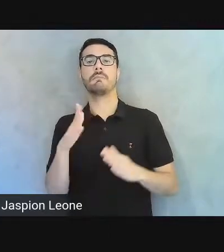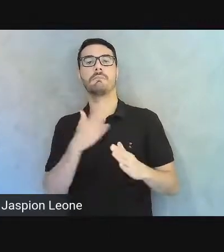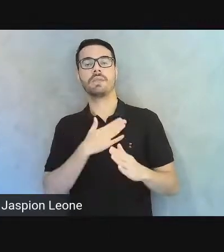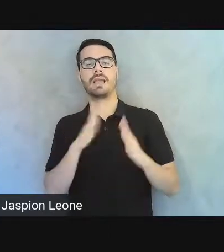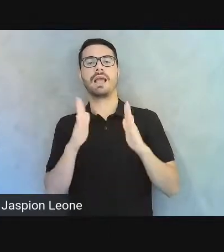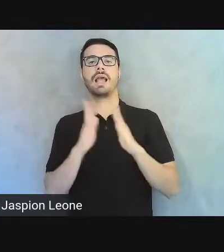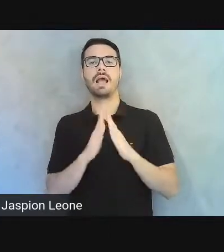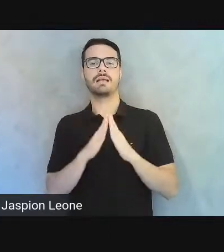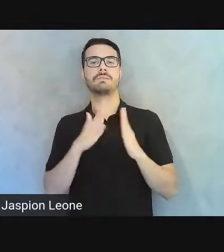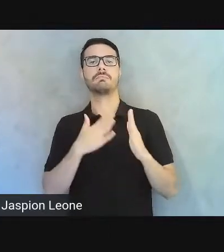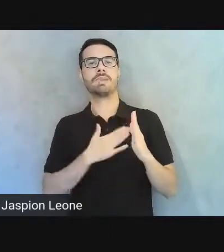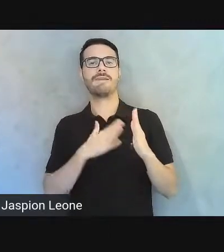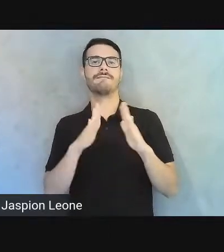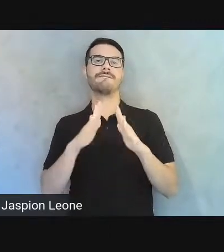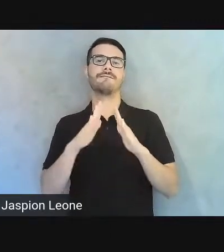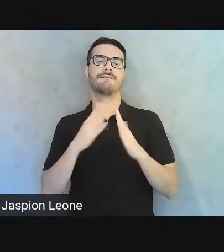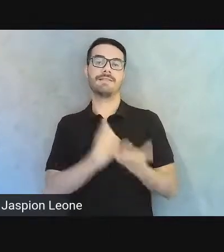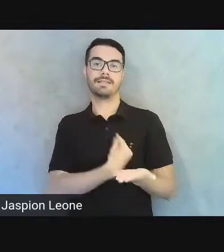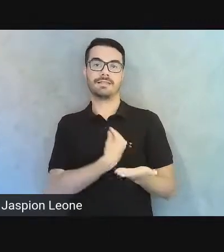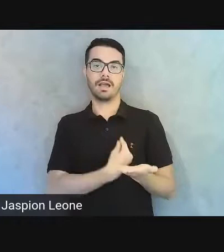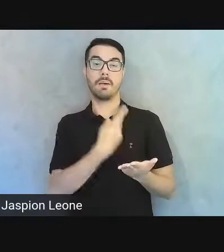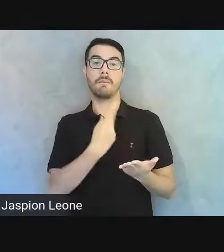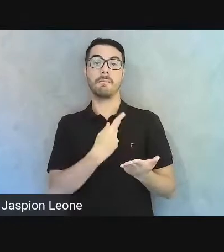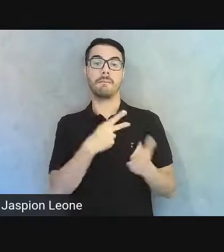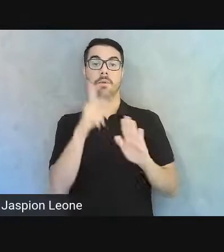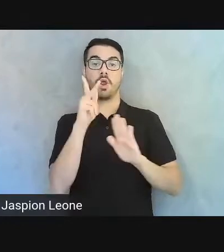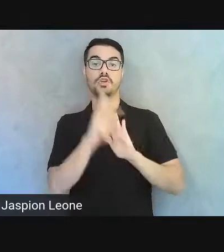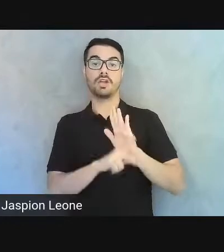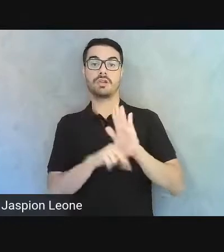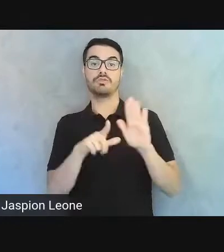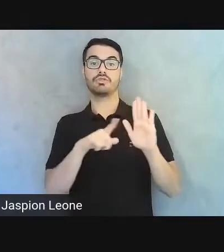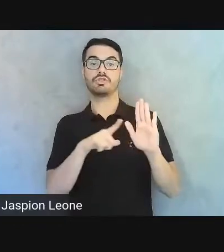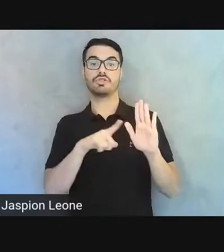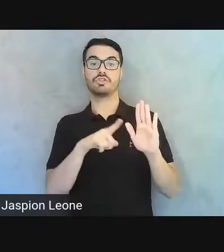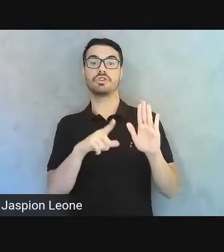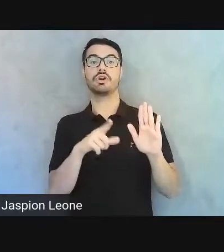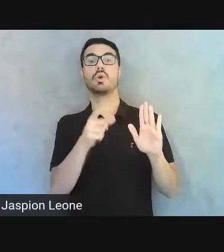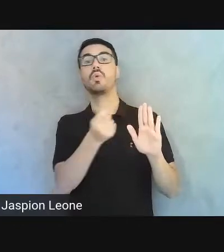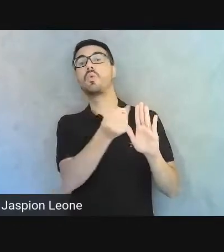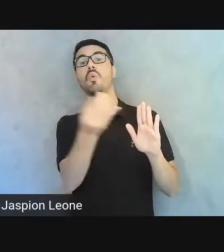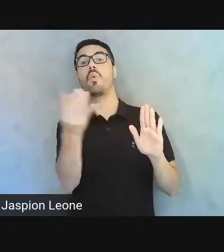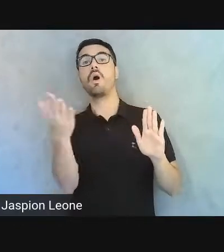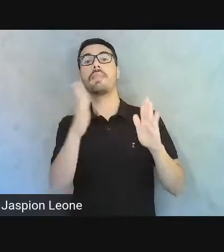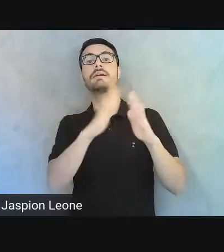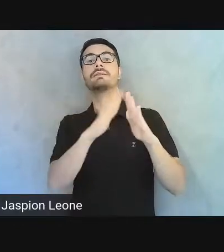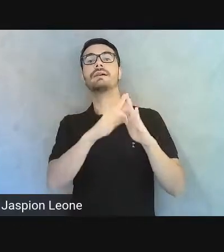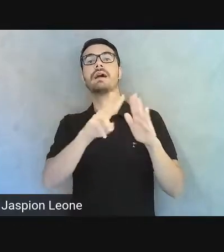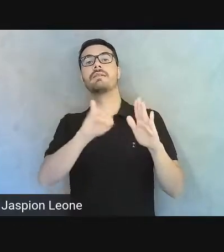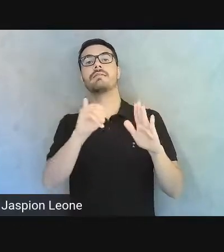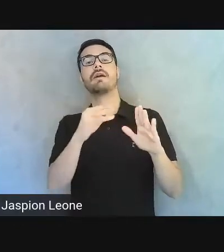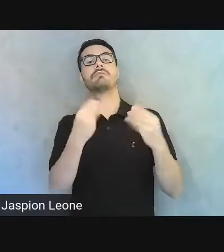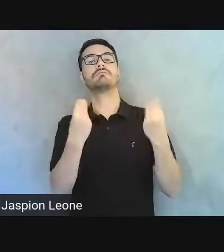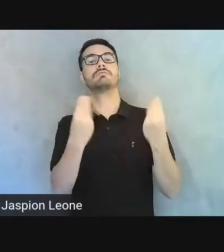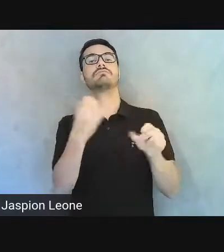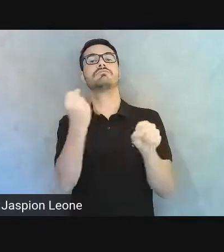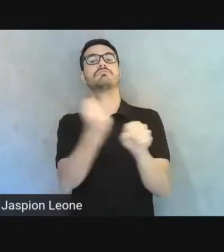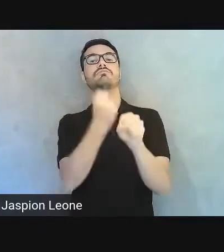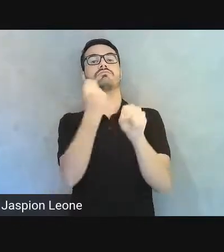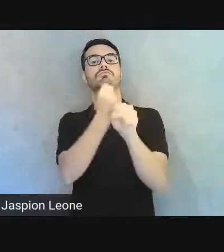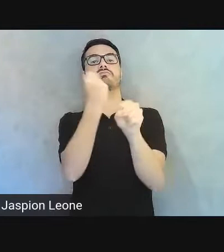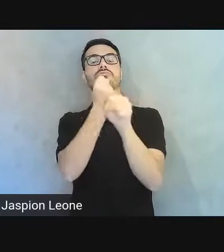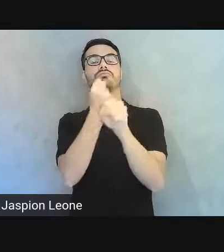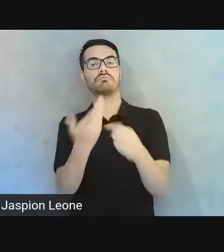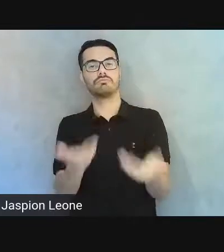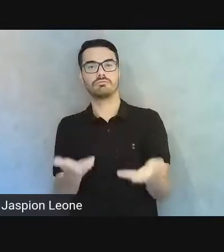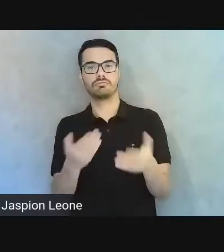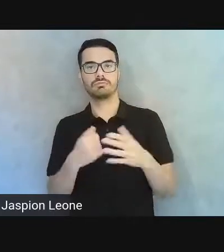a quantidade, então, prevista de unidades habitacionais e assim por diante. Nós podemos